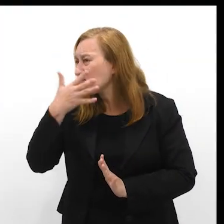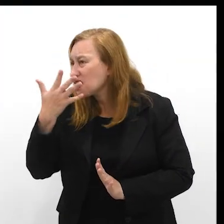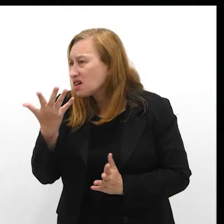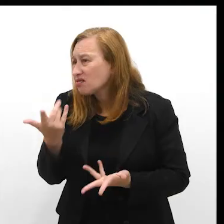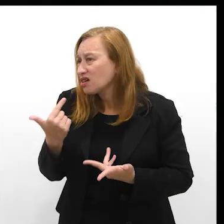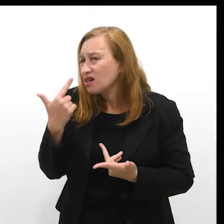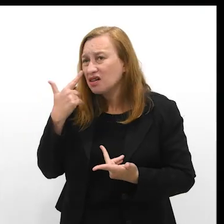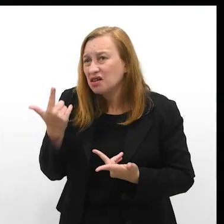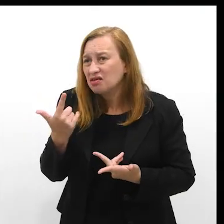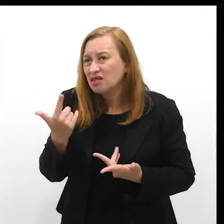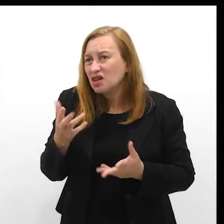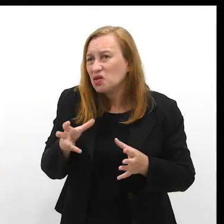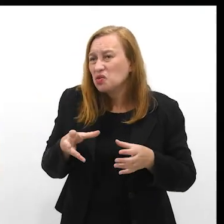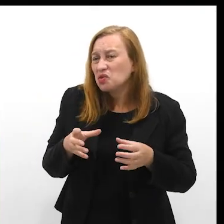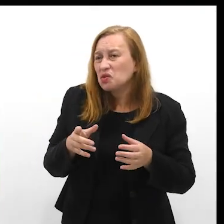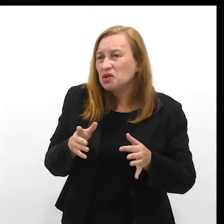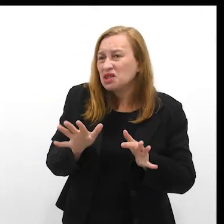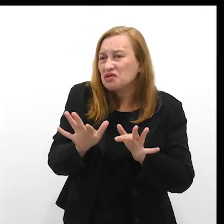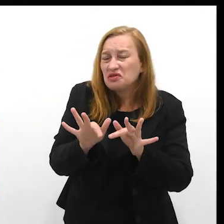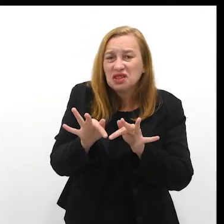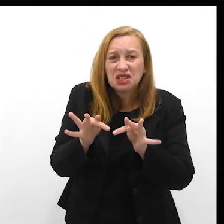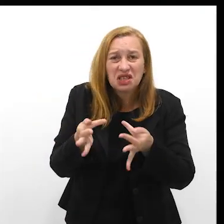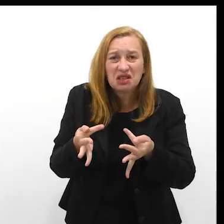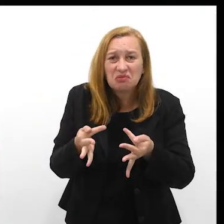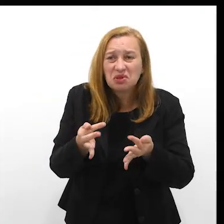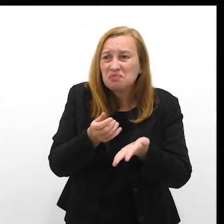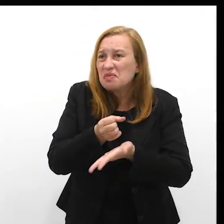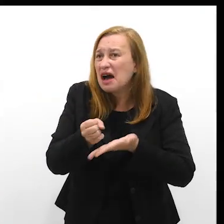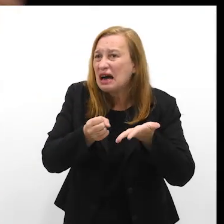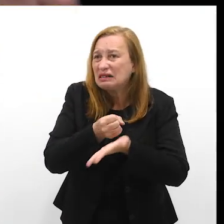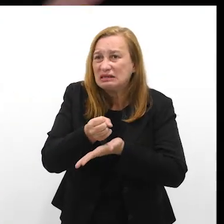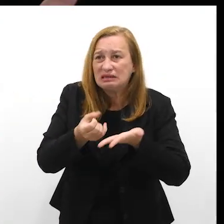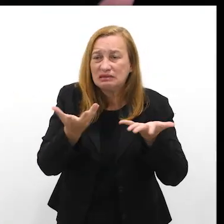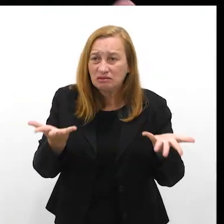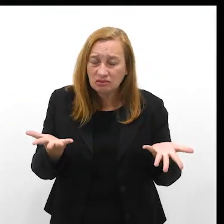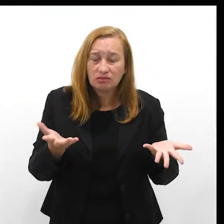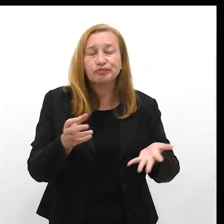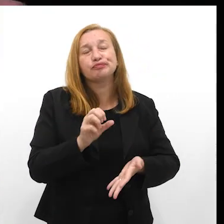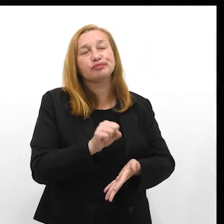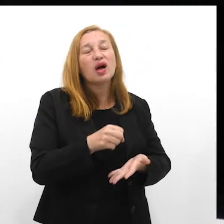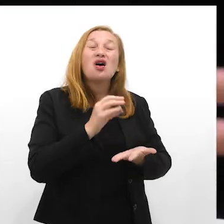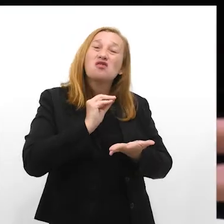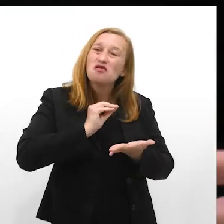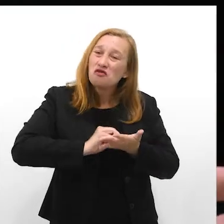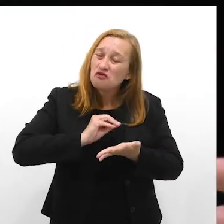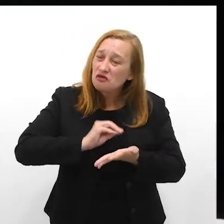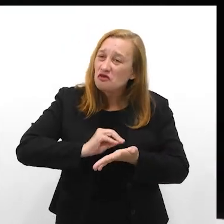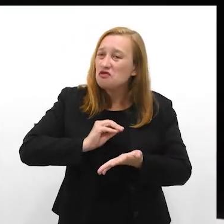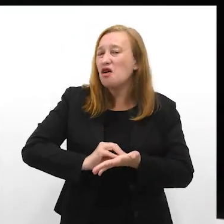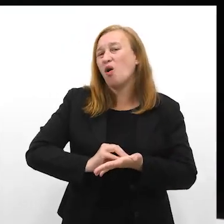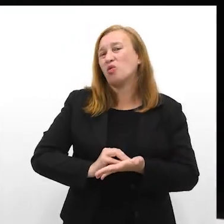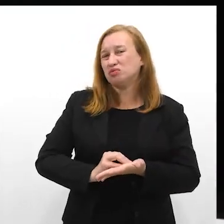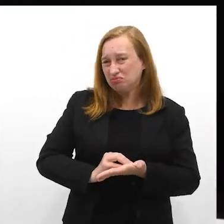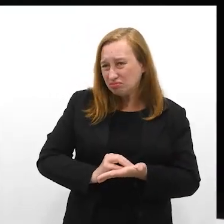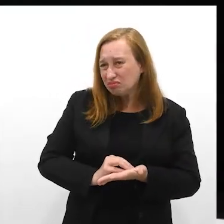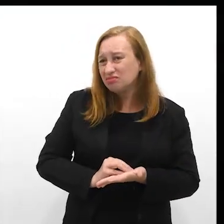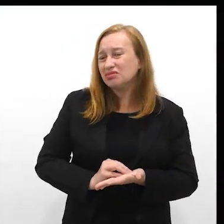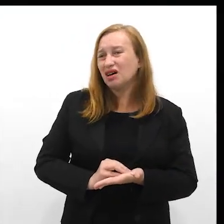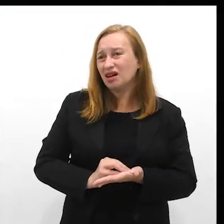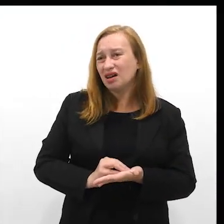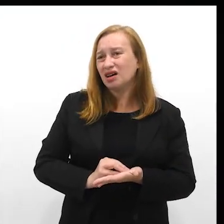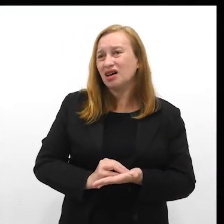você vai ver o que é? Uma cola fria ali, um troço colado. Assim... E acho que falta